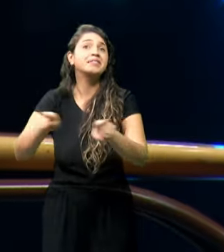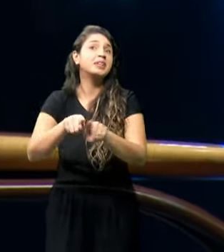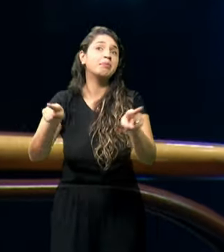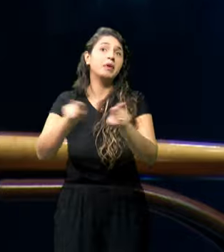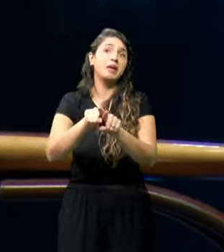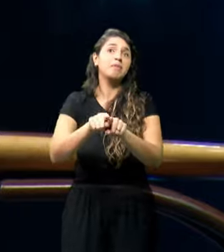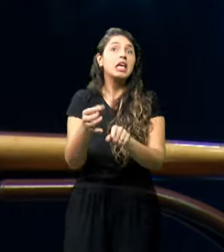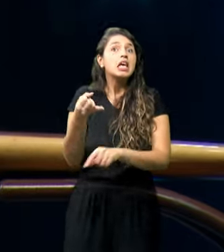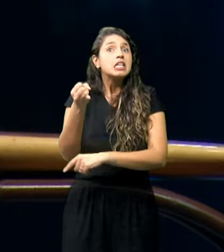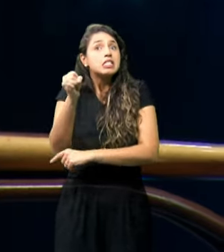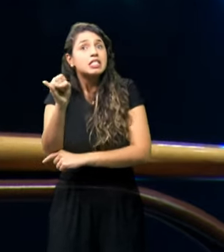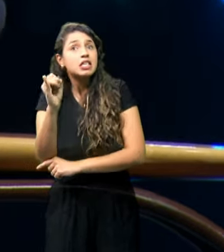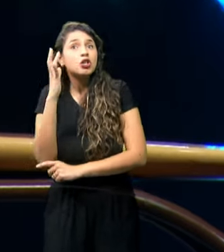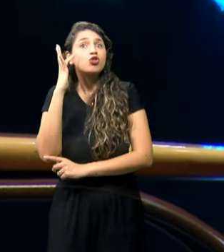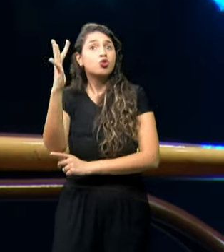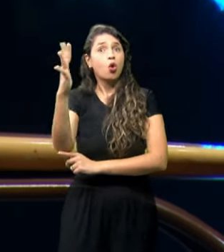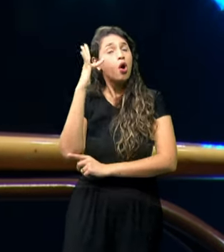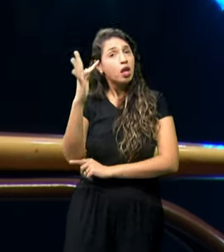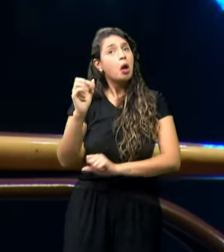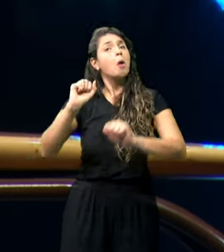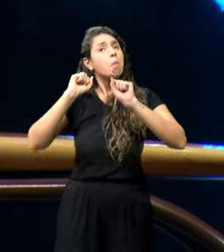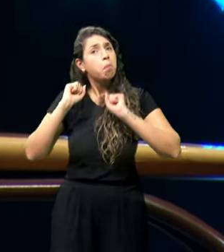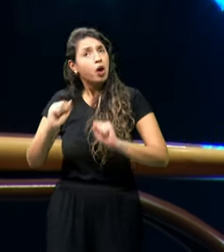mas eu garanto que vai chegar muito além de onde você está.